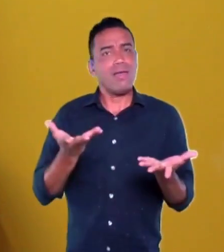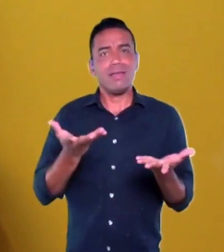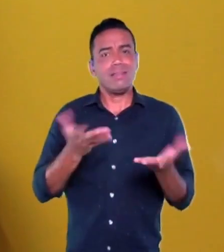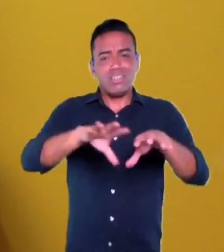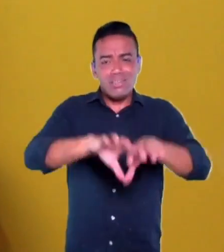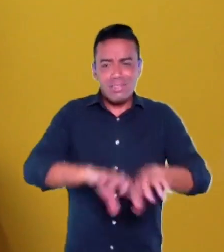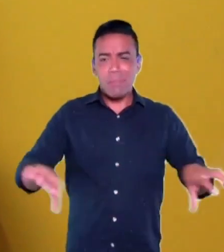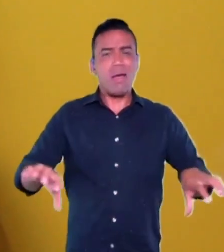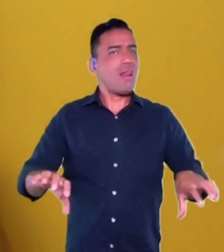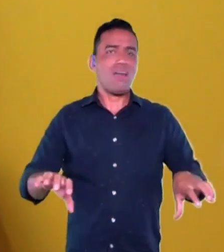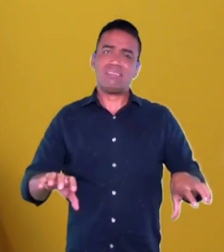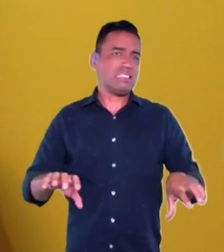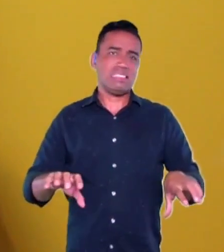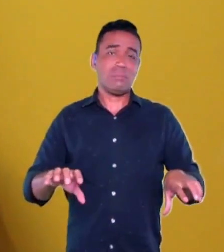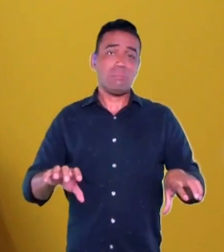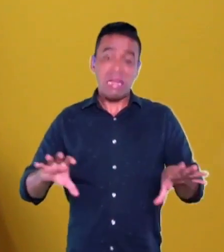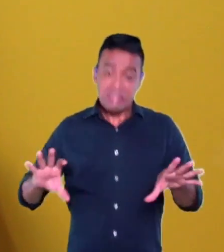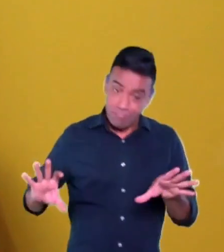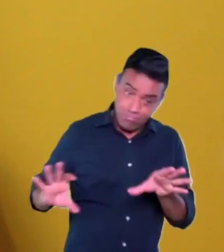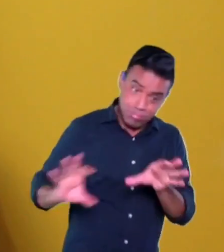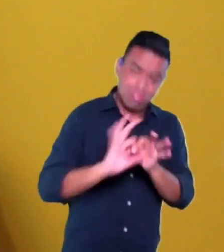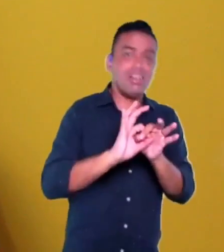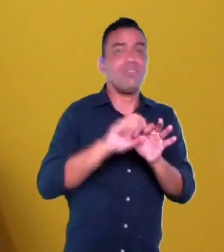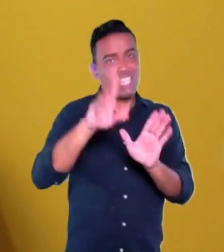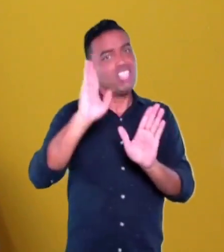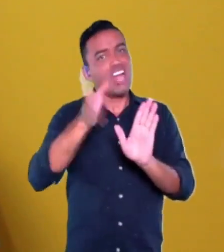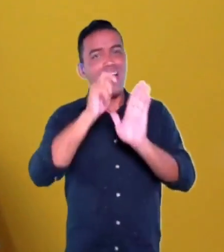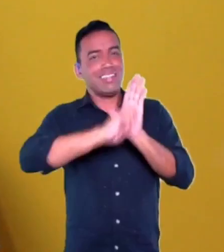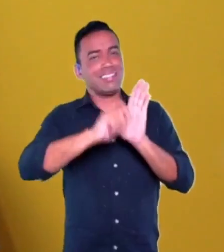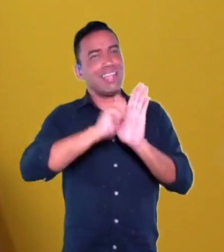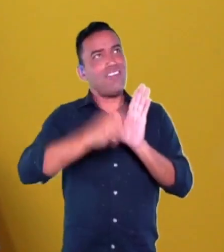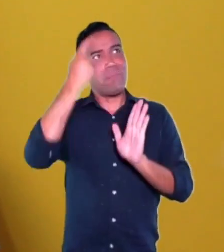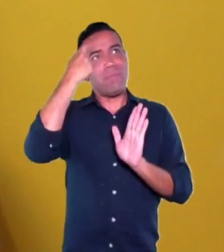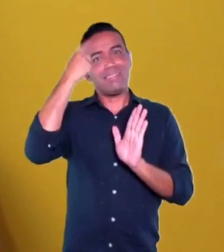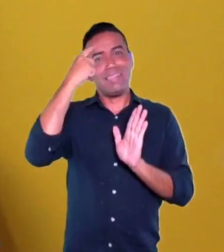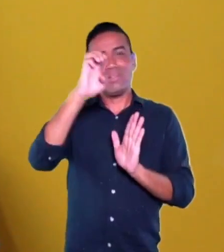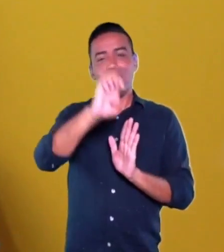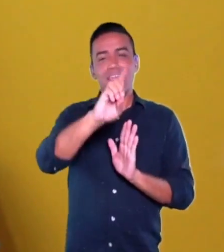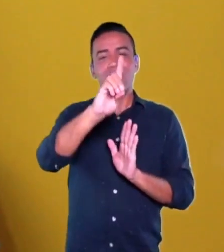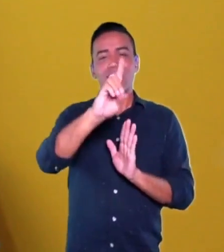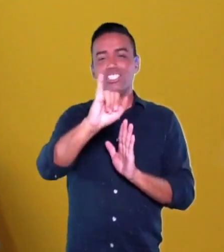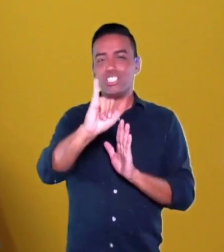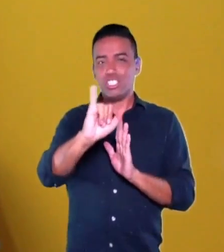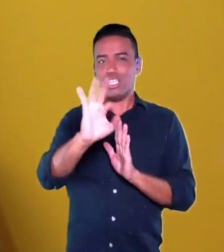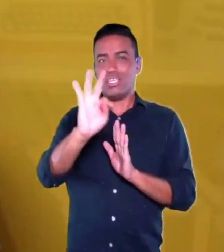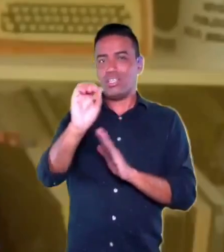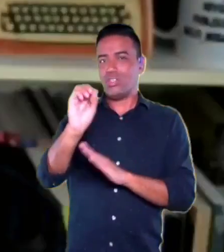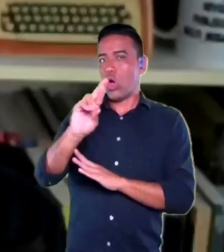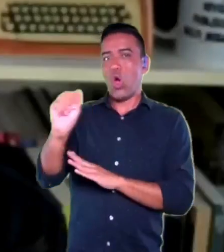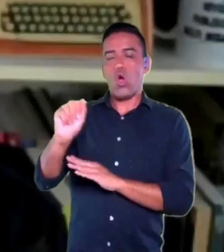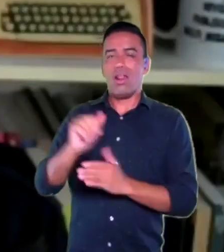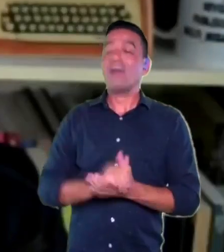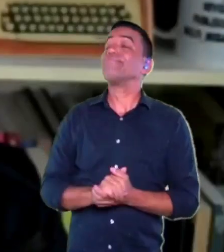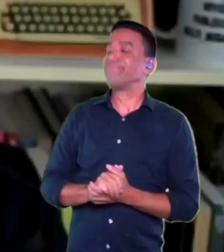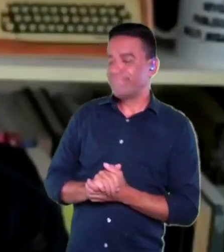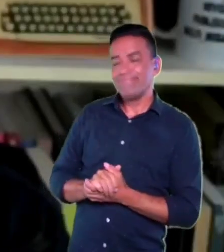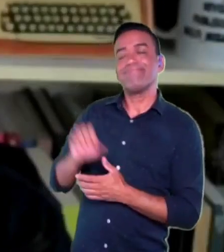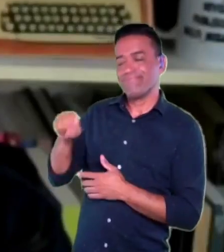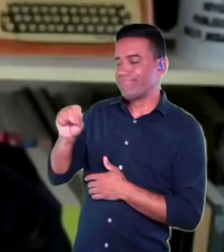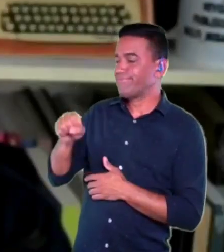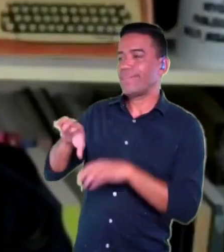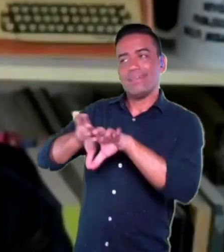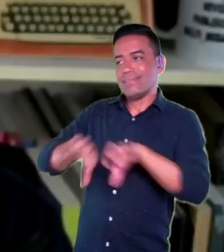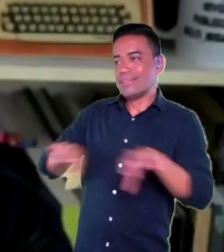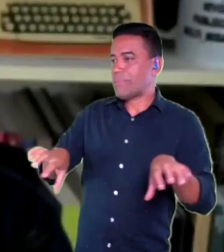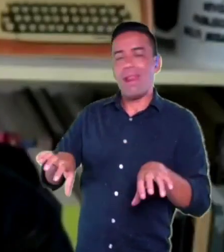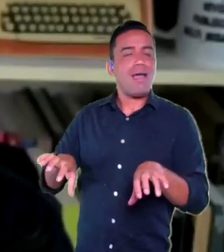né? Imagino que você já escreve pensando assim, como uma editora, né? Ah, não tem jeito de separar, não. De preferência, eu já